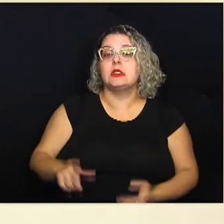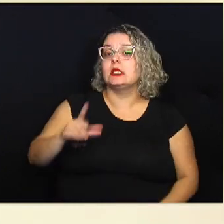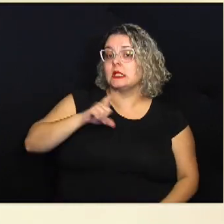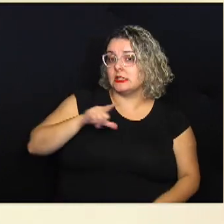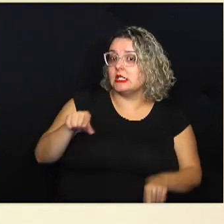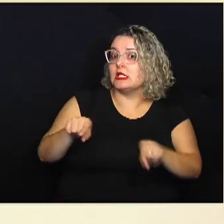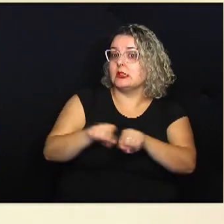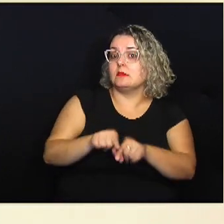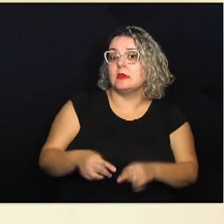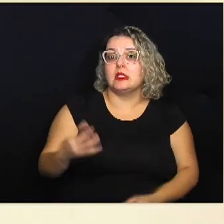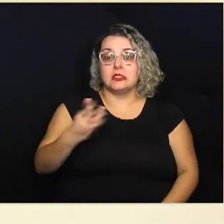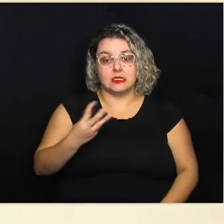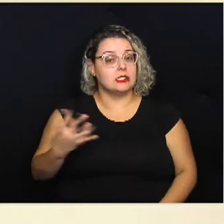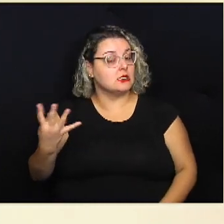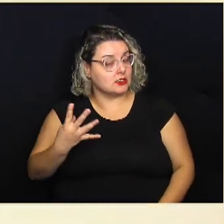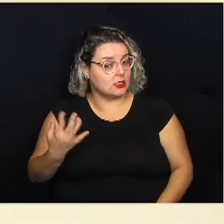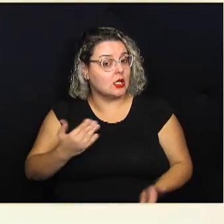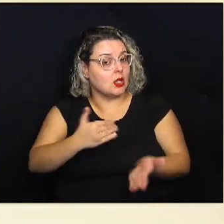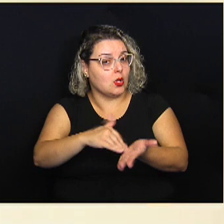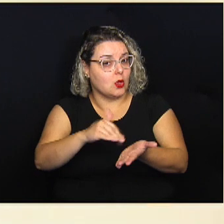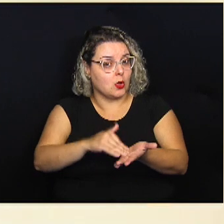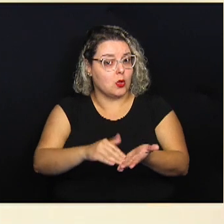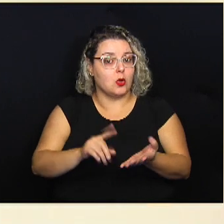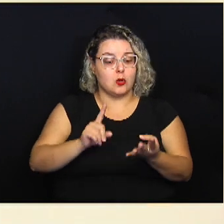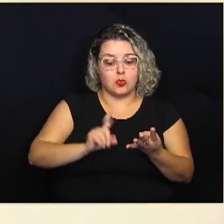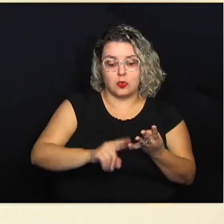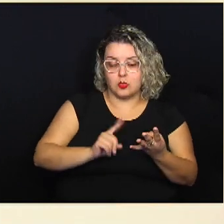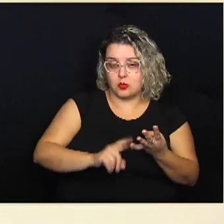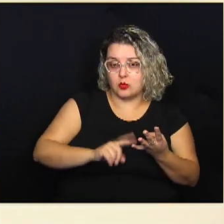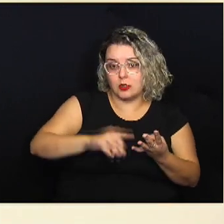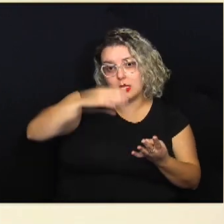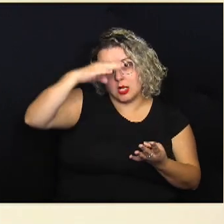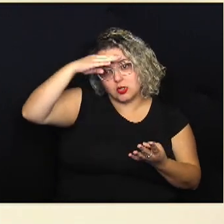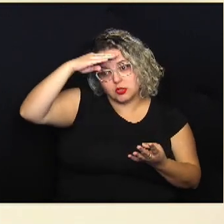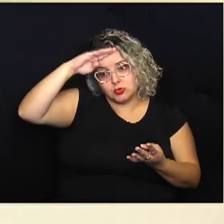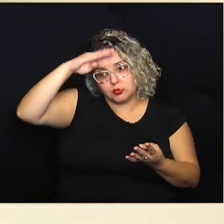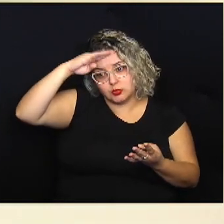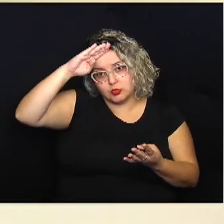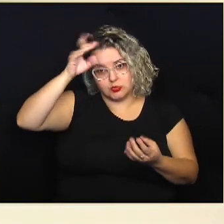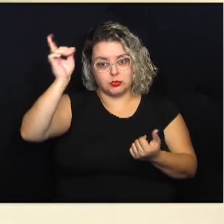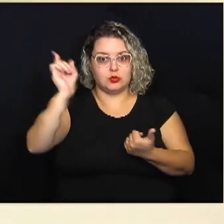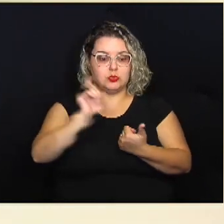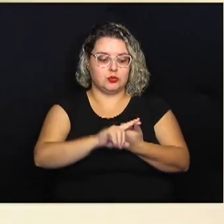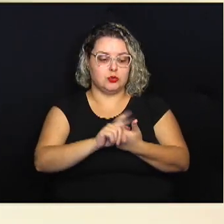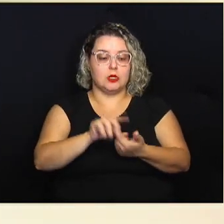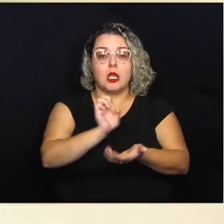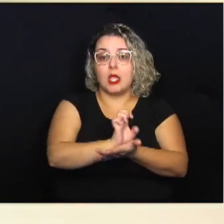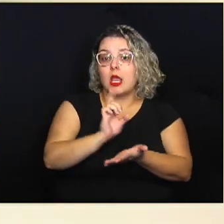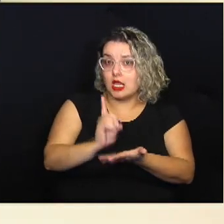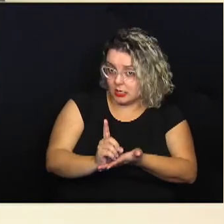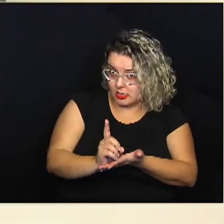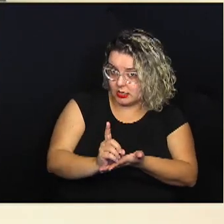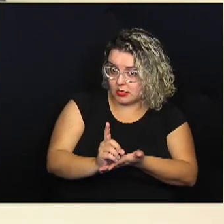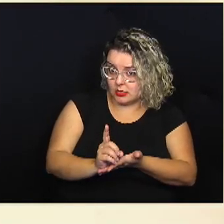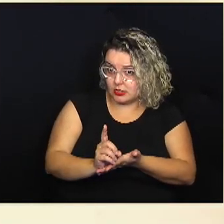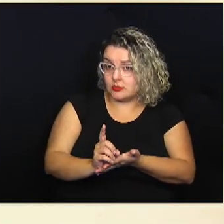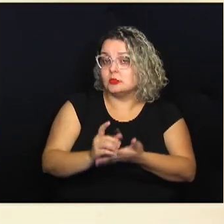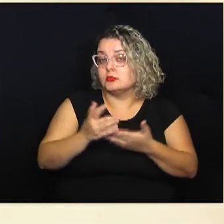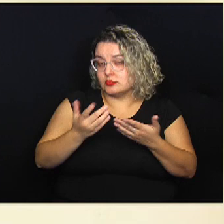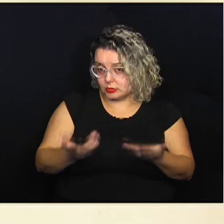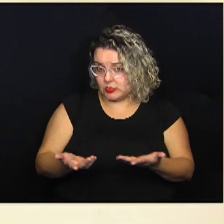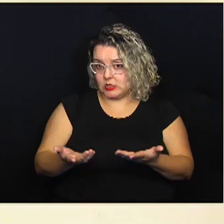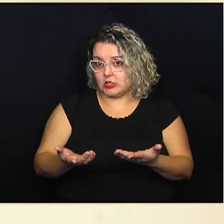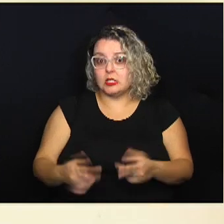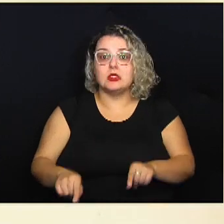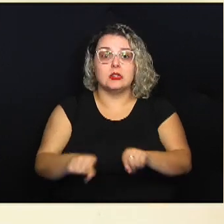na terceira e quarta secretarias os vereadores Marcelo da Farmácia e Edson Ribeiro, respectivamente,